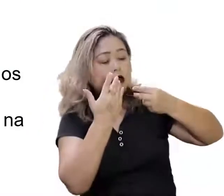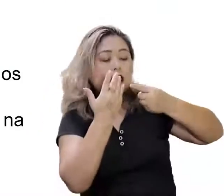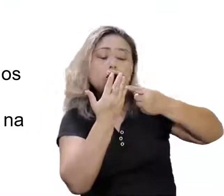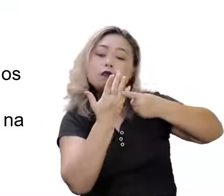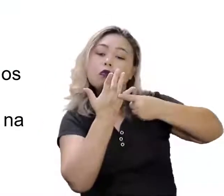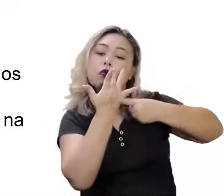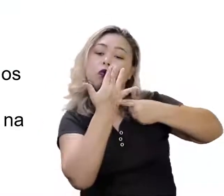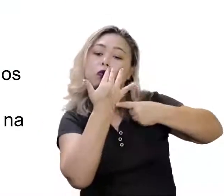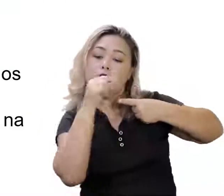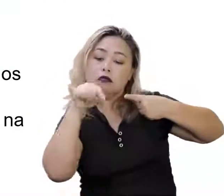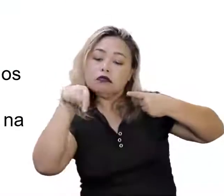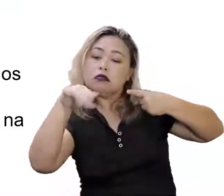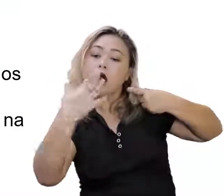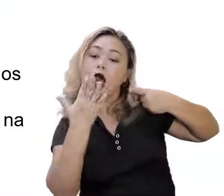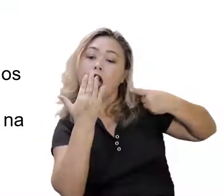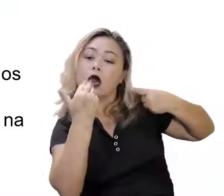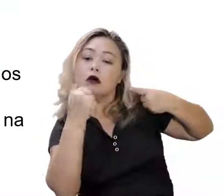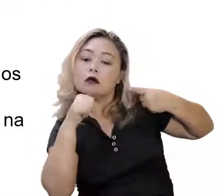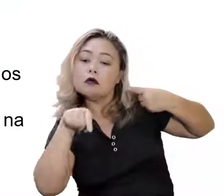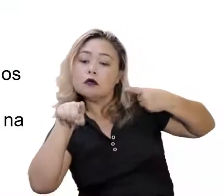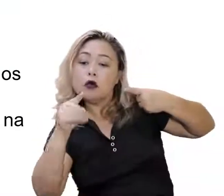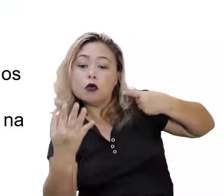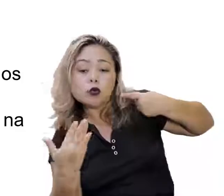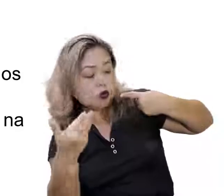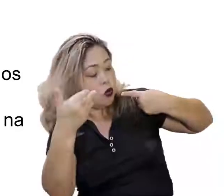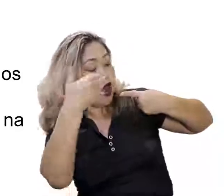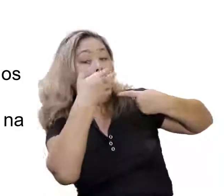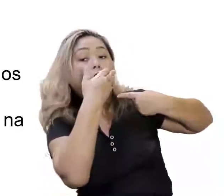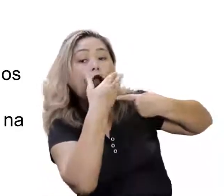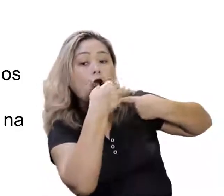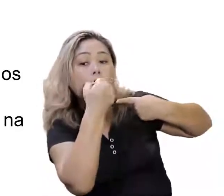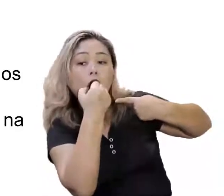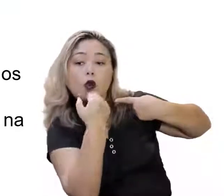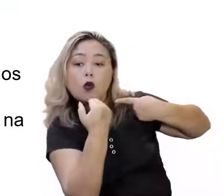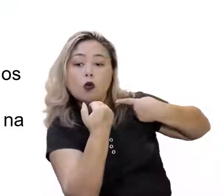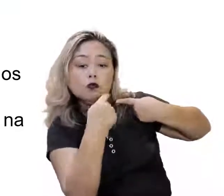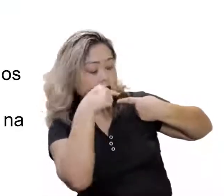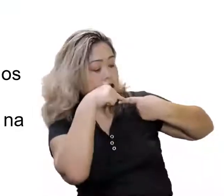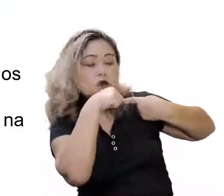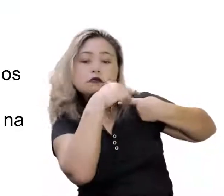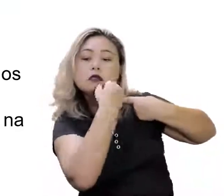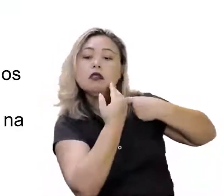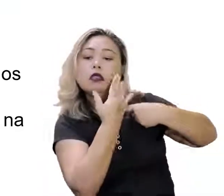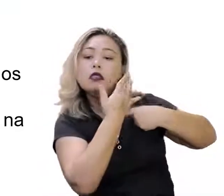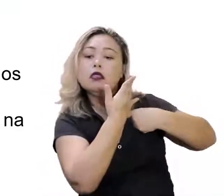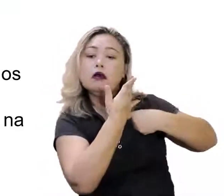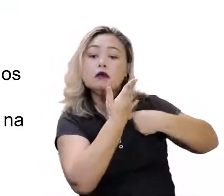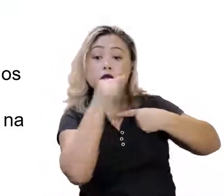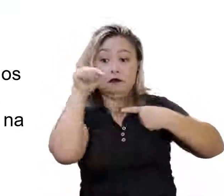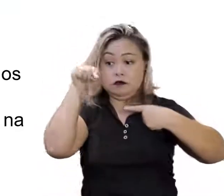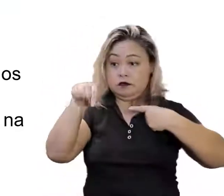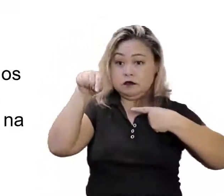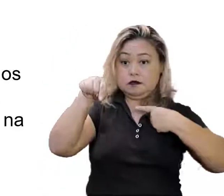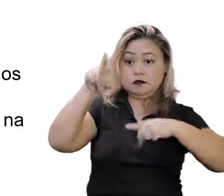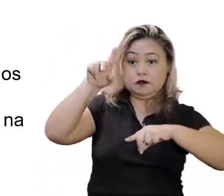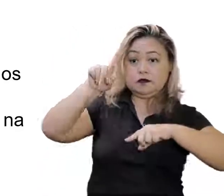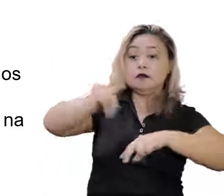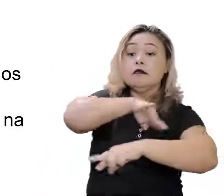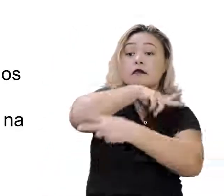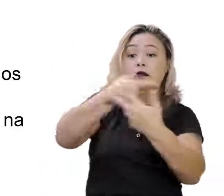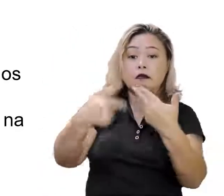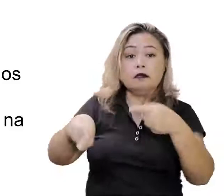desses vegetais, que são chamados de consumidores, certo? Esses